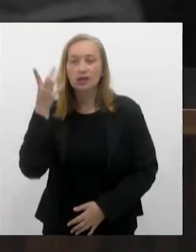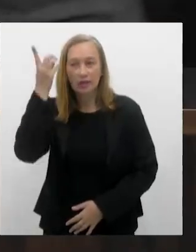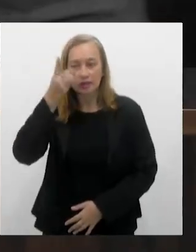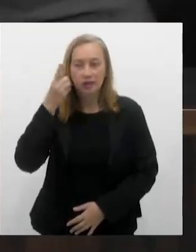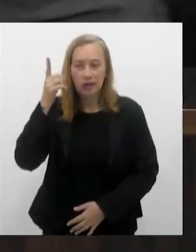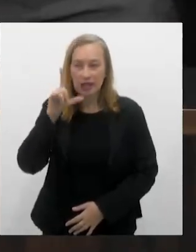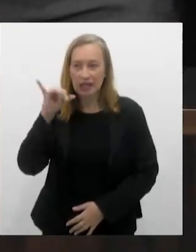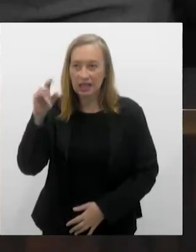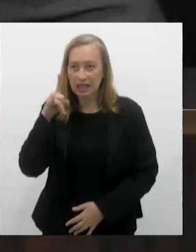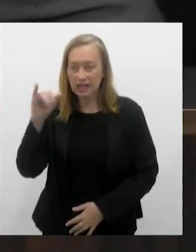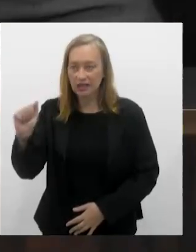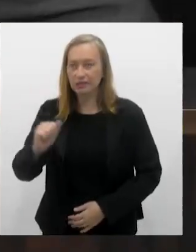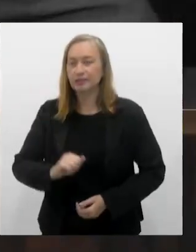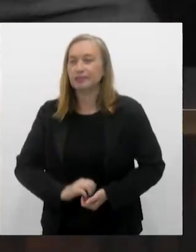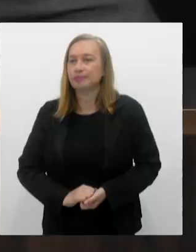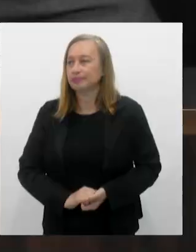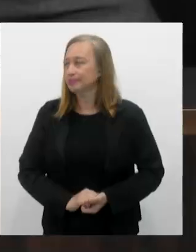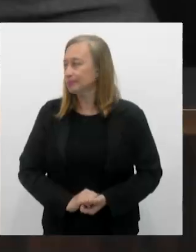deputada Lilian.